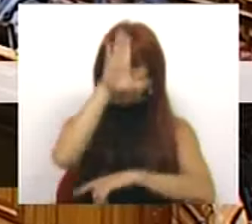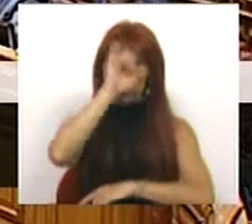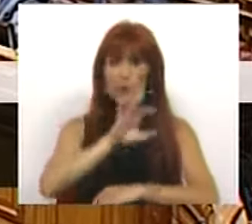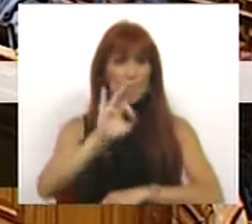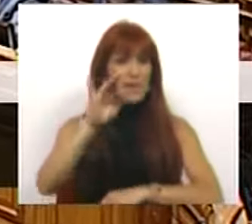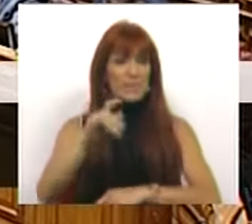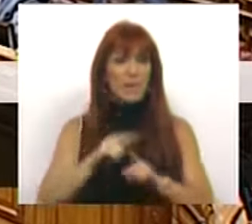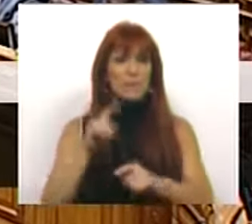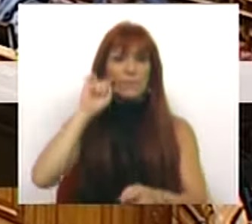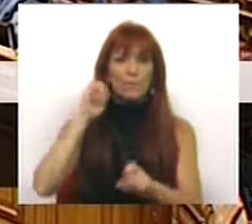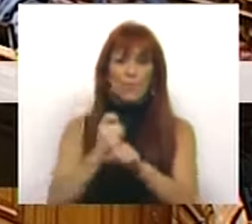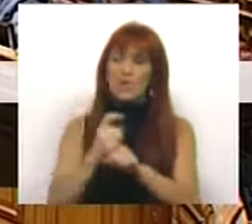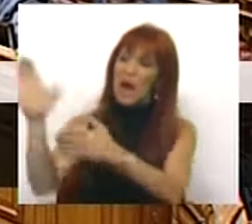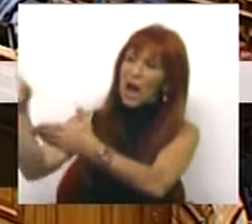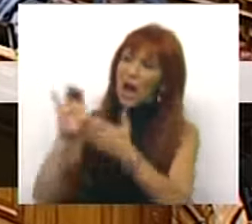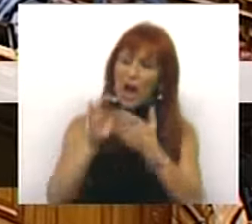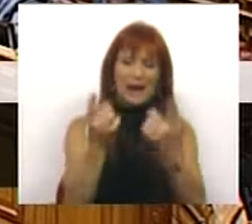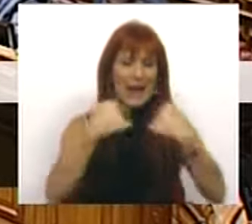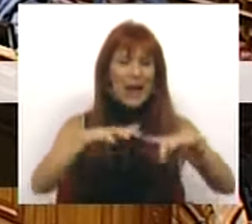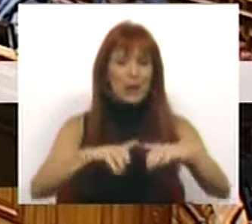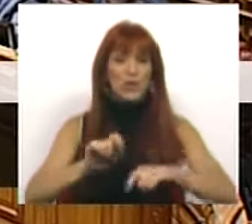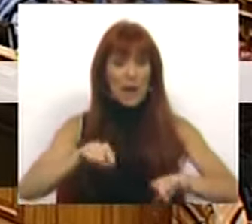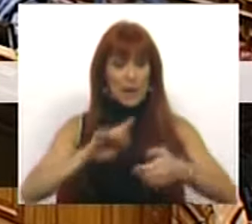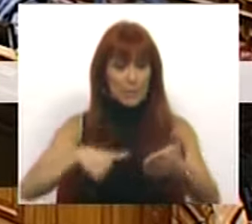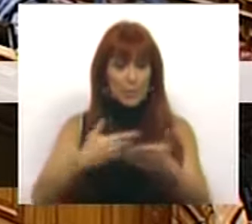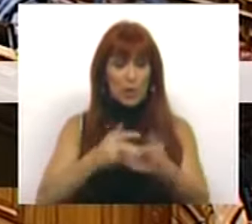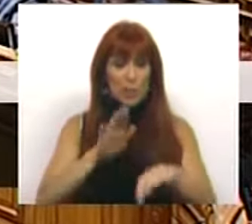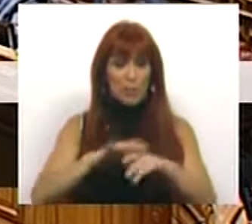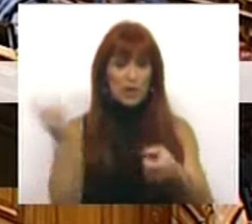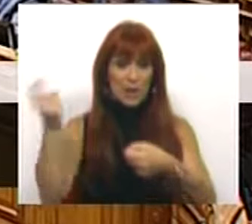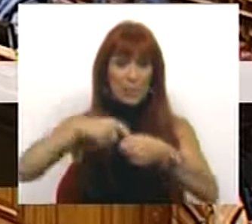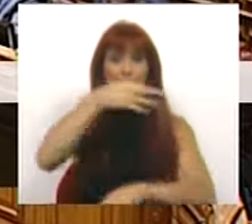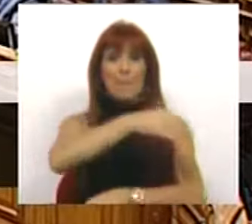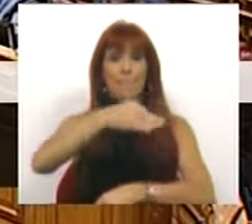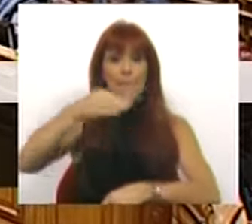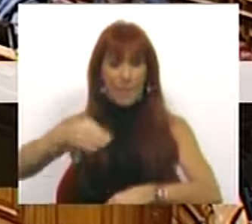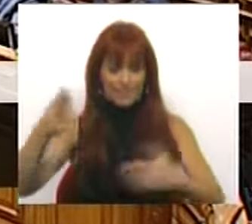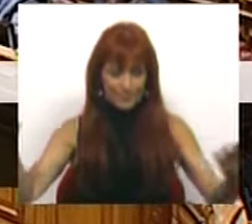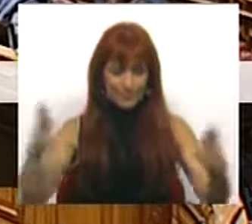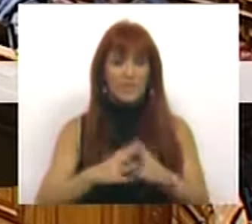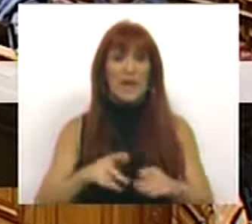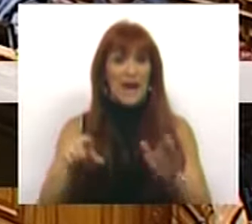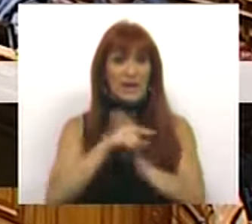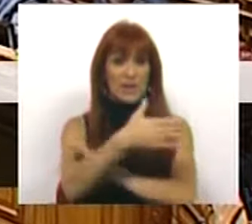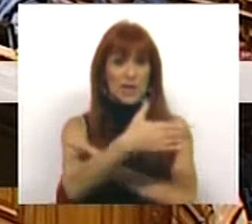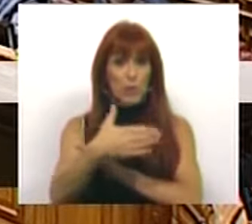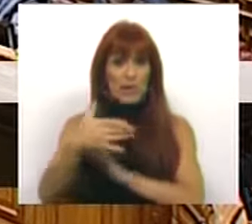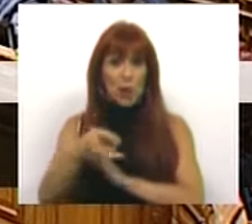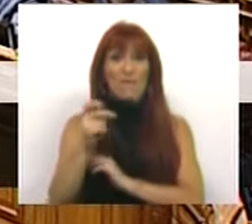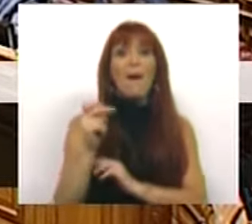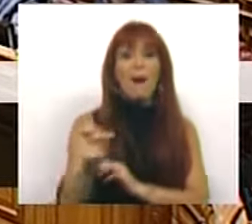O PCP requer a avocação a plenário da sua proposta sobre as parcerias público-privadas. Artigo